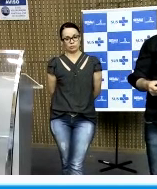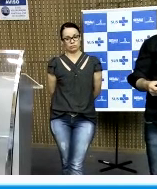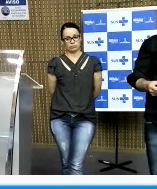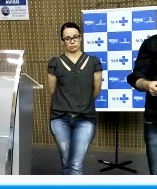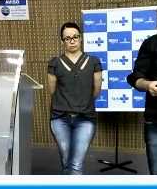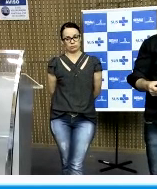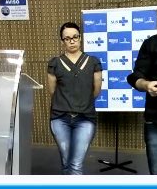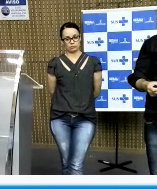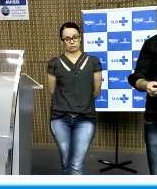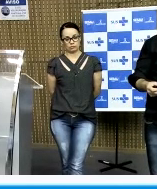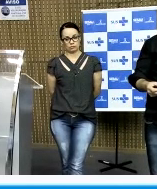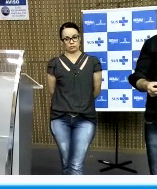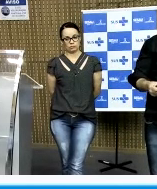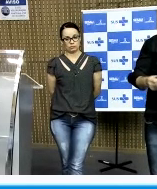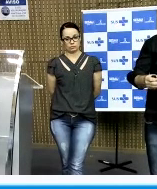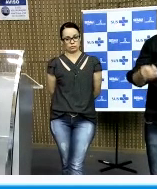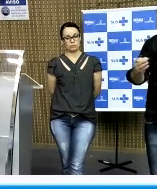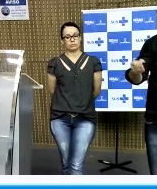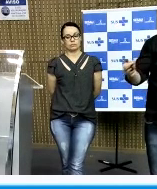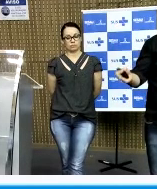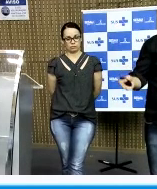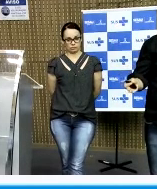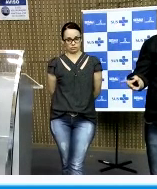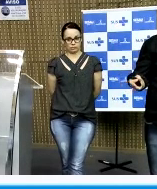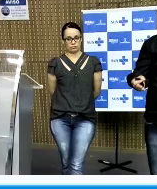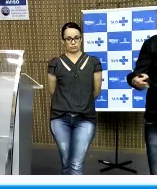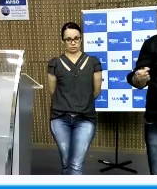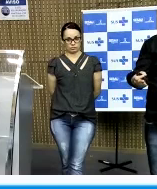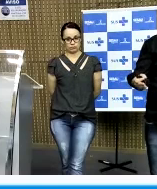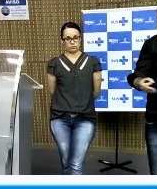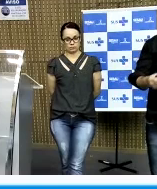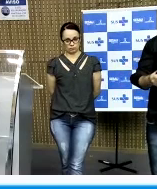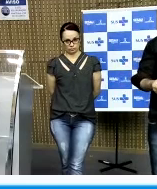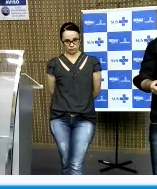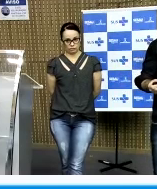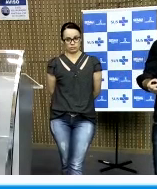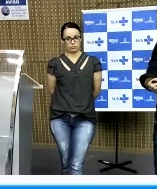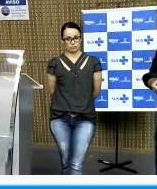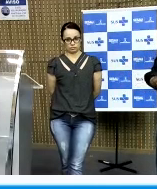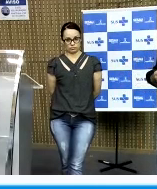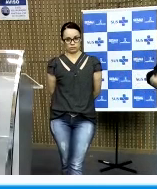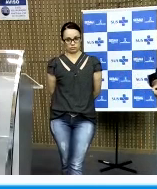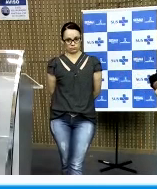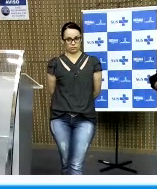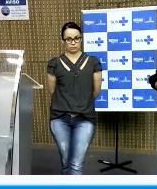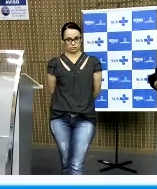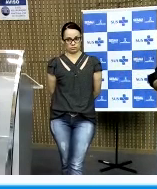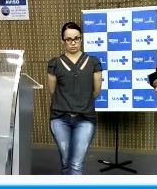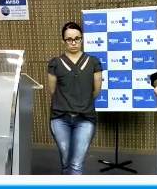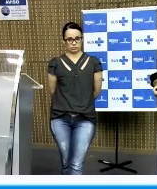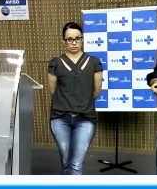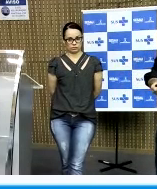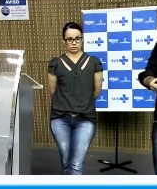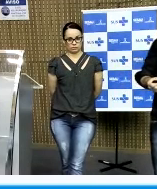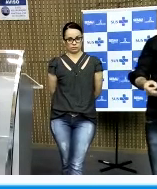saúde pública, tá? Então, assim, ele tem que ser tratado. Então, 100% das nossas identificações, ele tem o tratamento prescrito